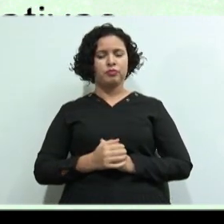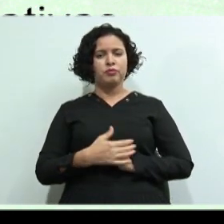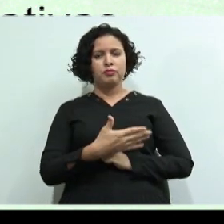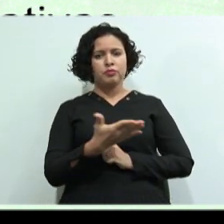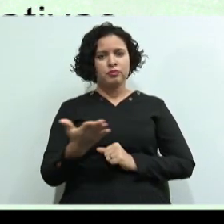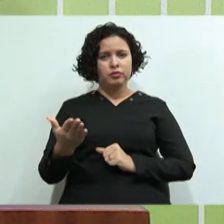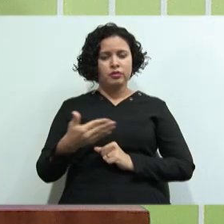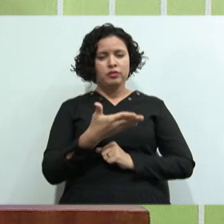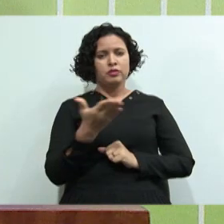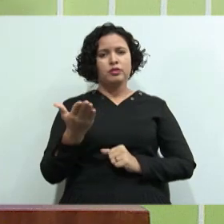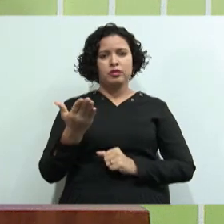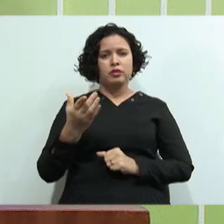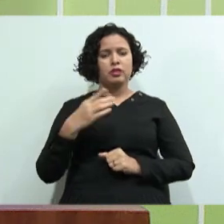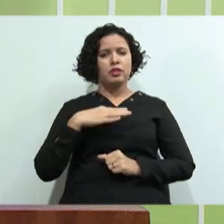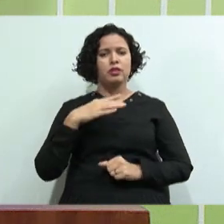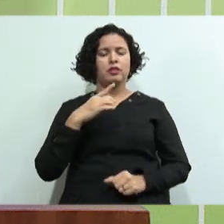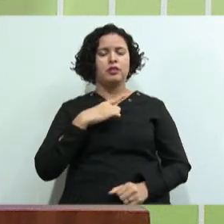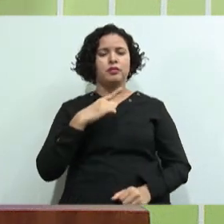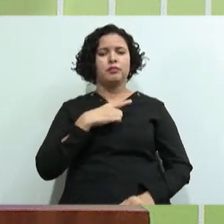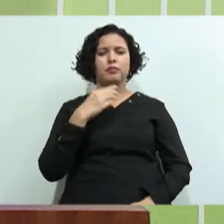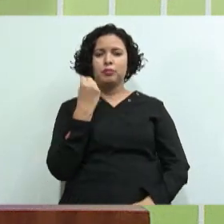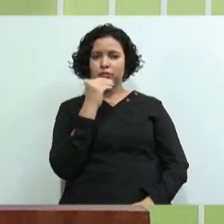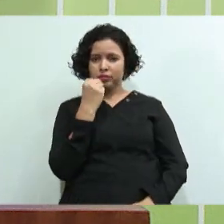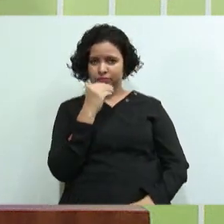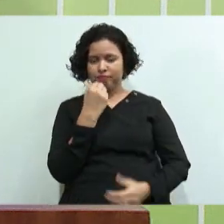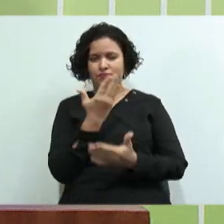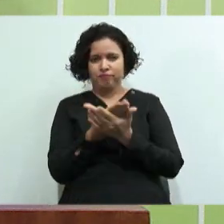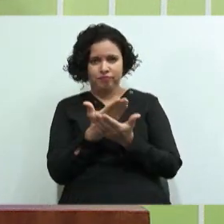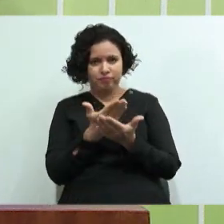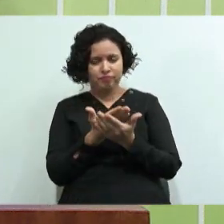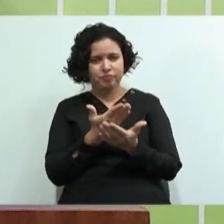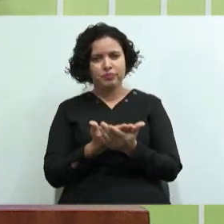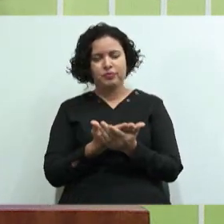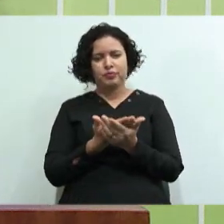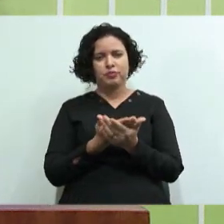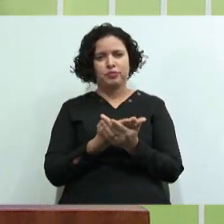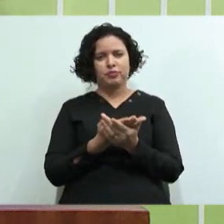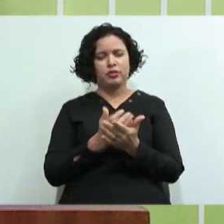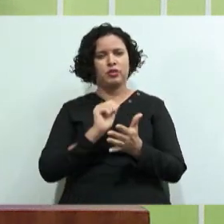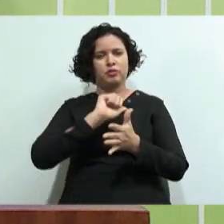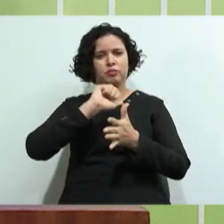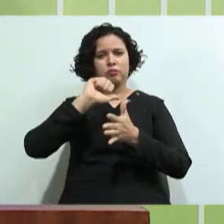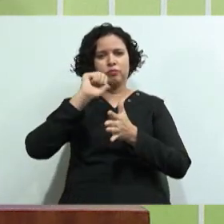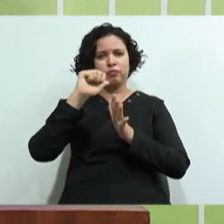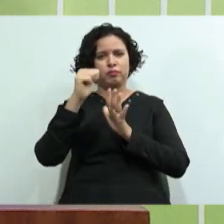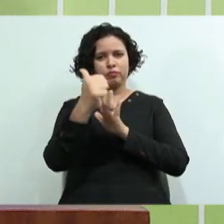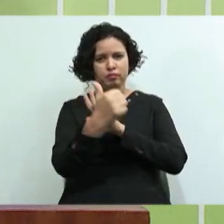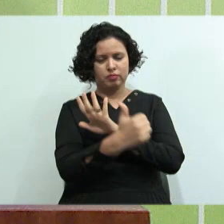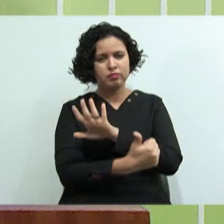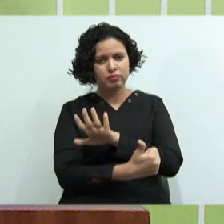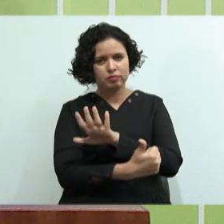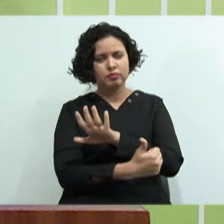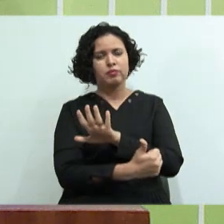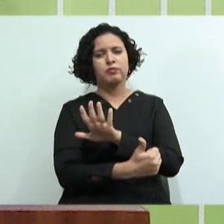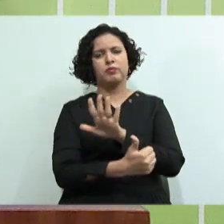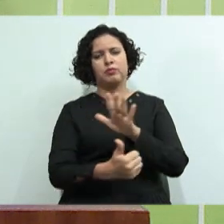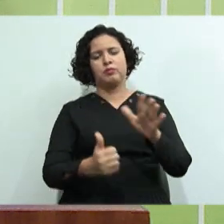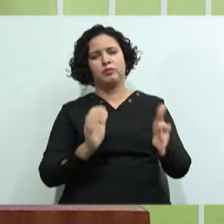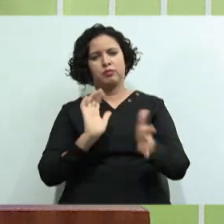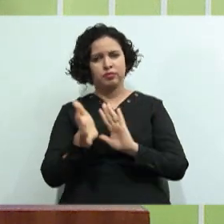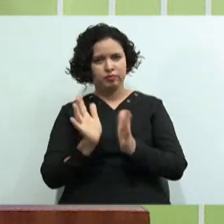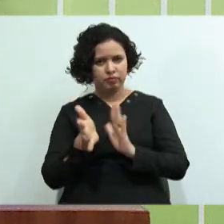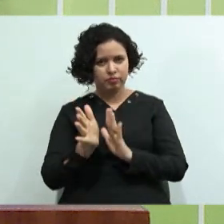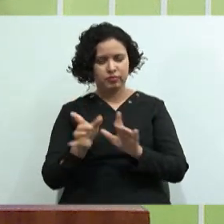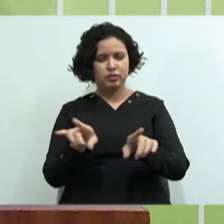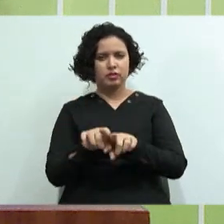que vocês tenham aproveitado bastante essa aula, onde nós vimos os 5 parâmetros da língua de sinais, né? Onde